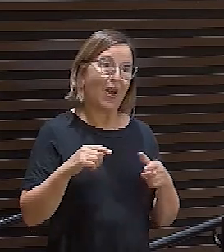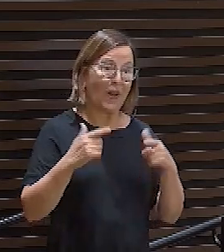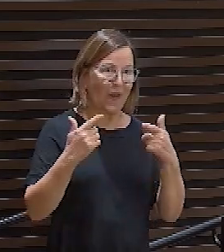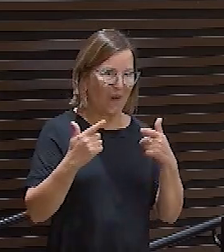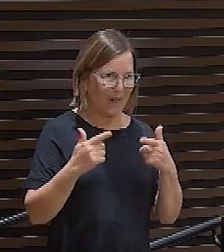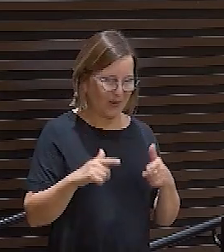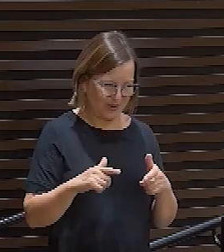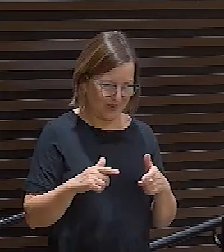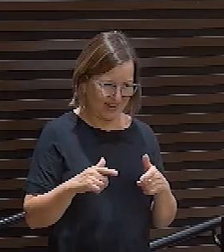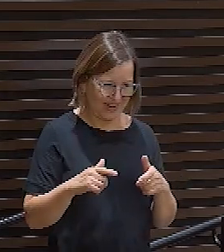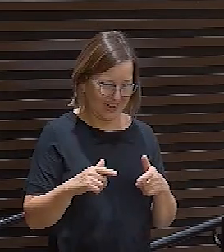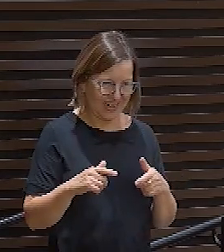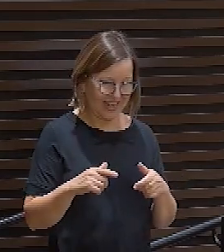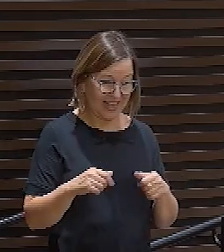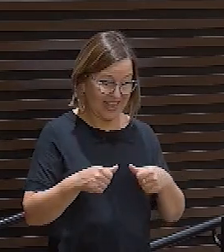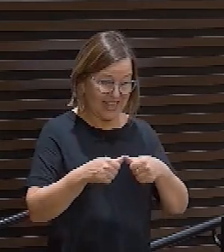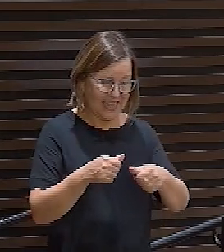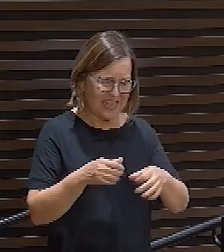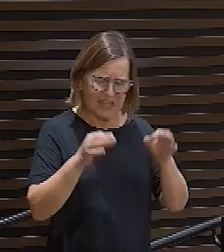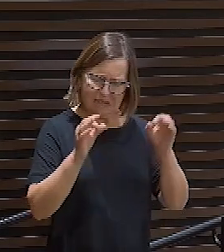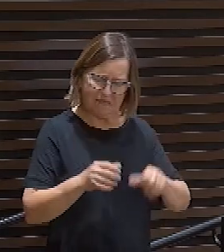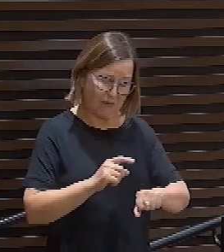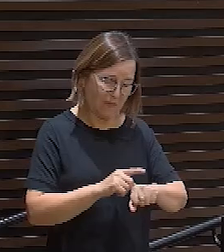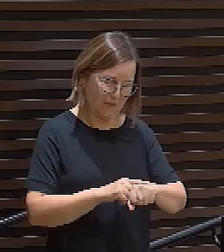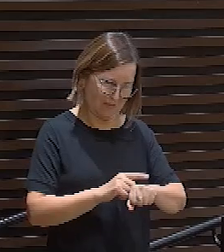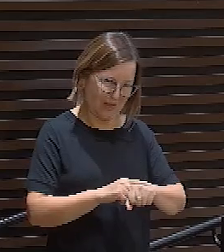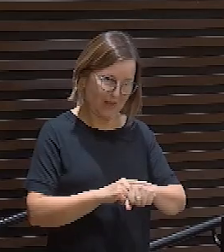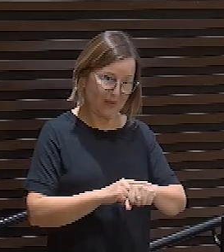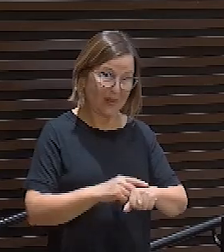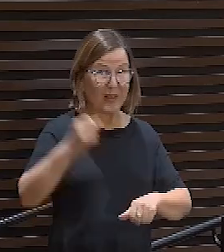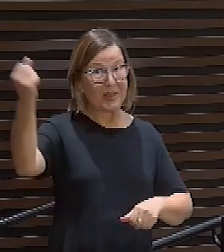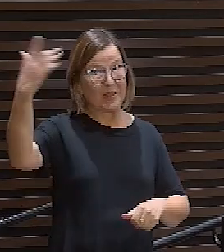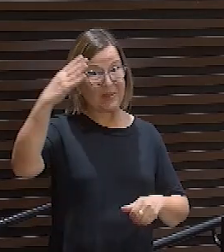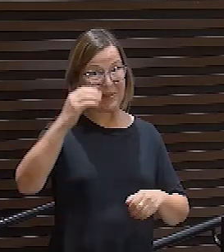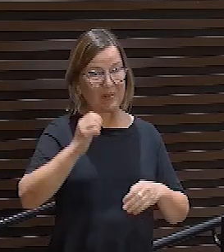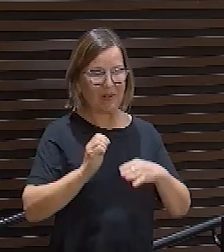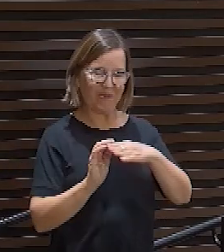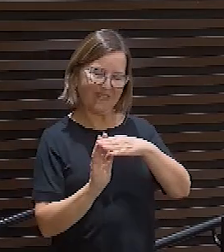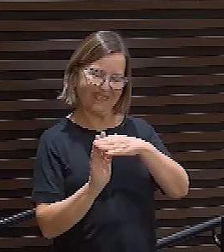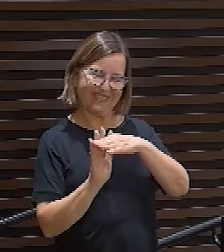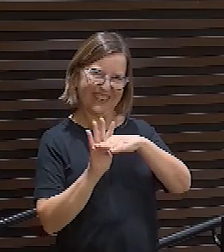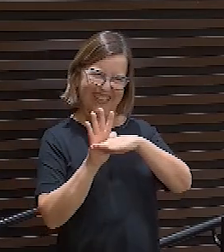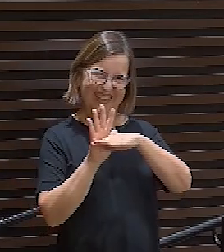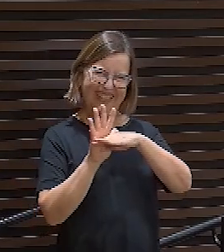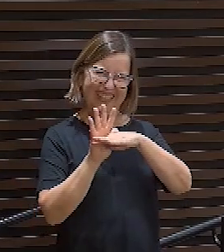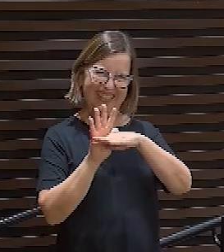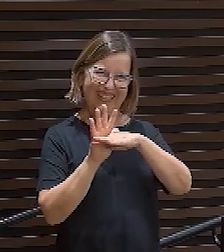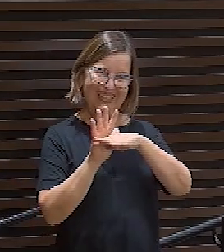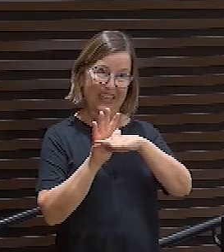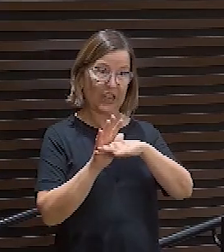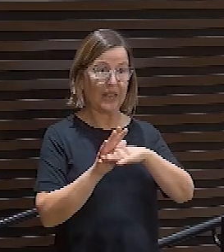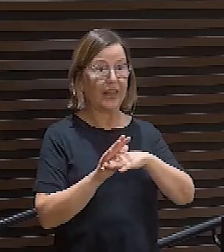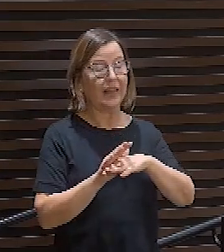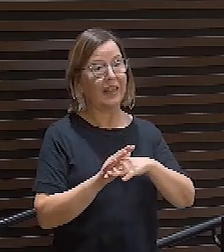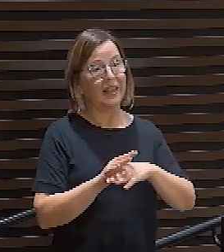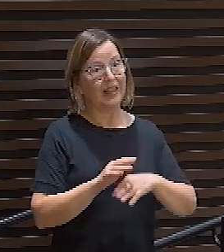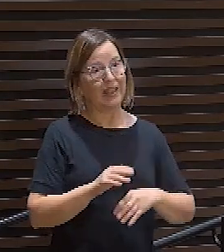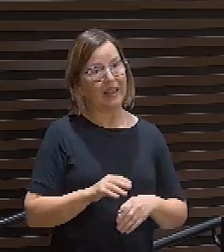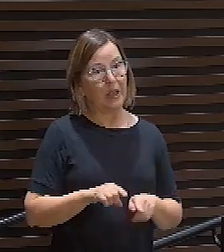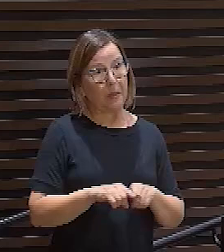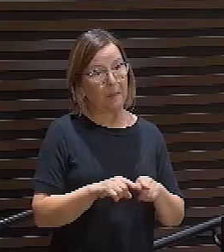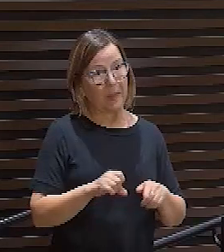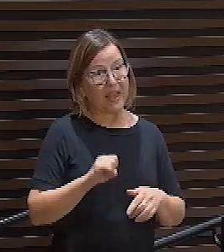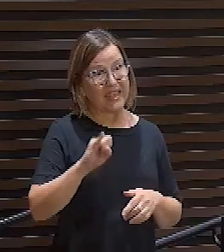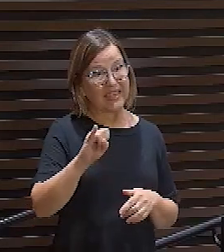sendo renovadas nesse exato momento. E se não fosse assim, eu e você, a gente já teria sido consumido há